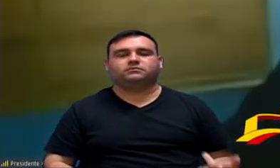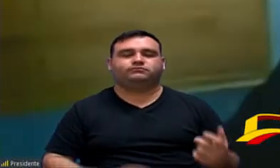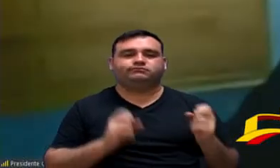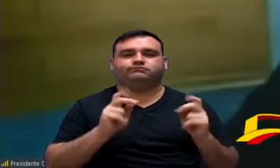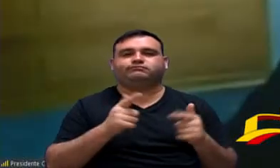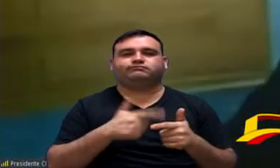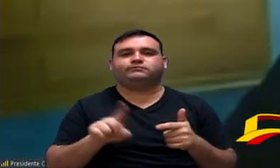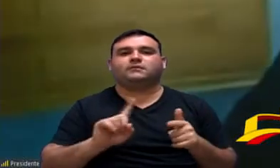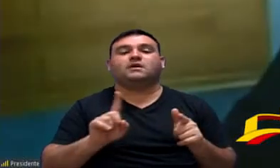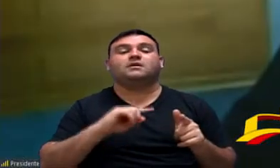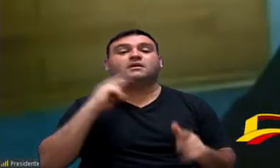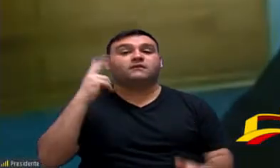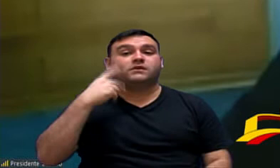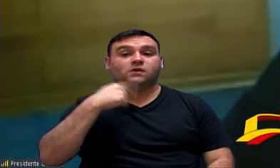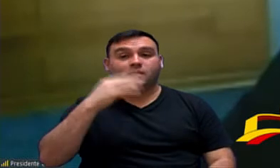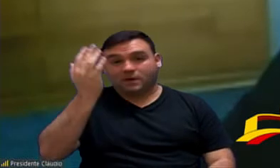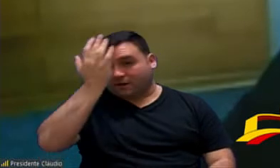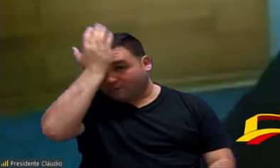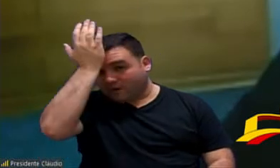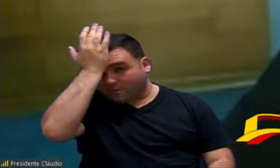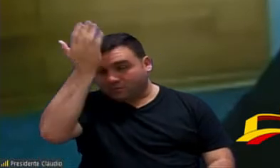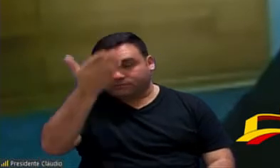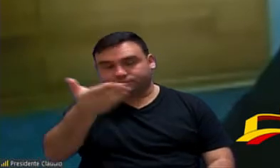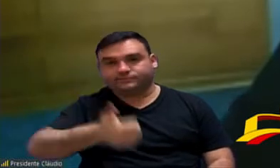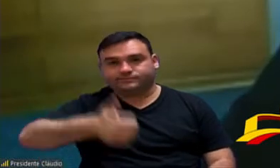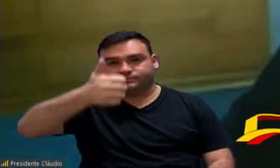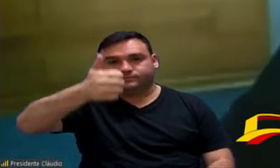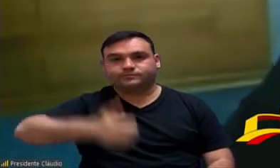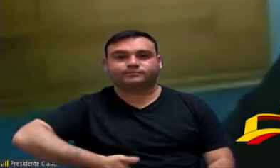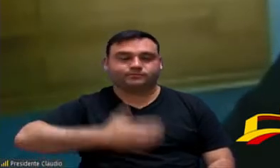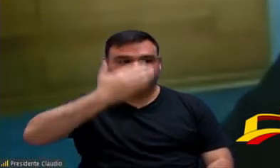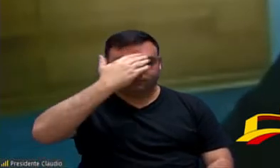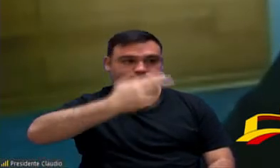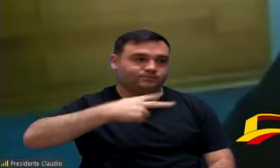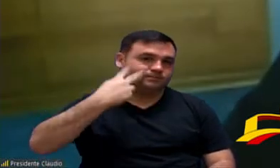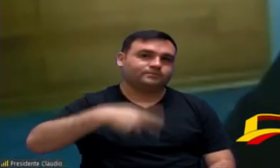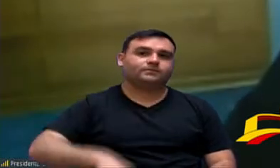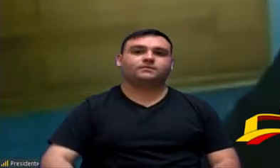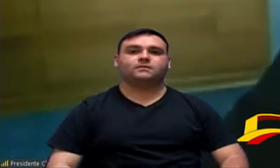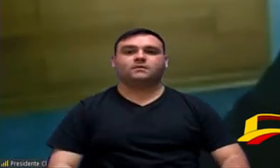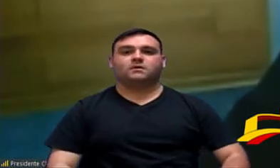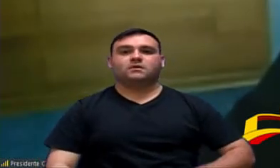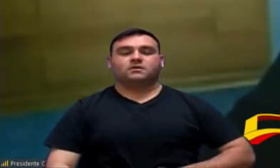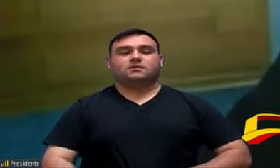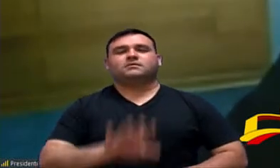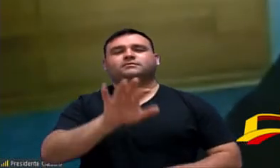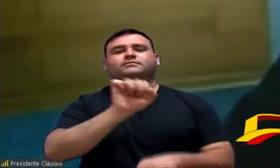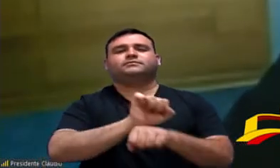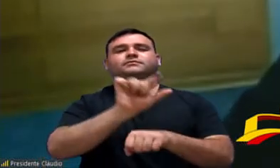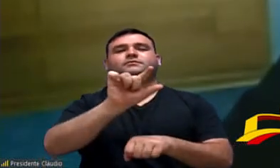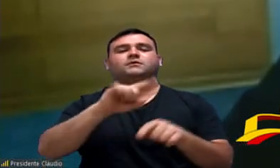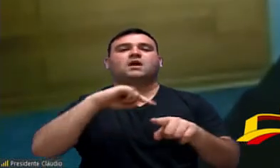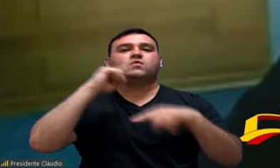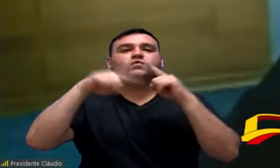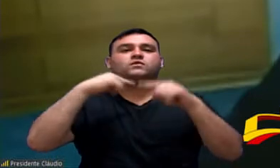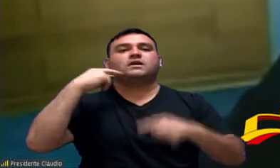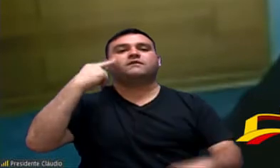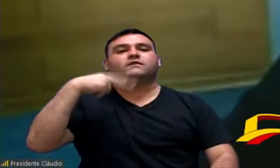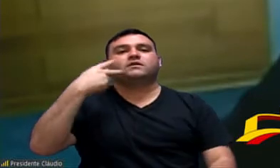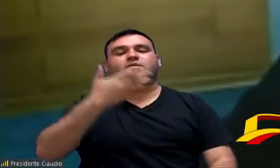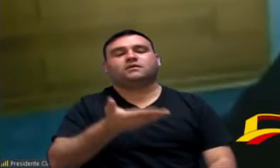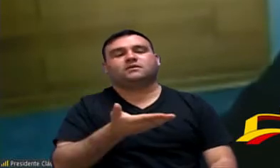bom. Então, o vereador Fábio Simoa, por favor. Obrigado, vereador. Ah, um minutinho só, questão de ordem,